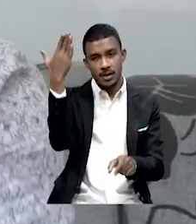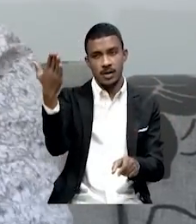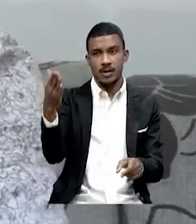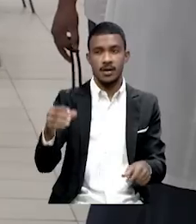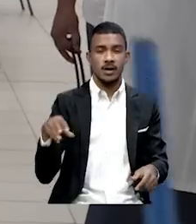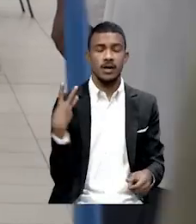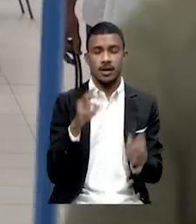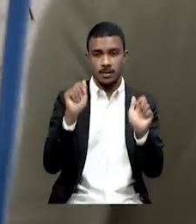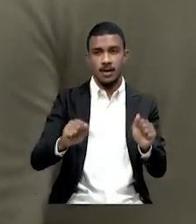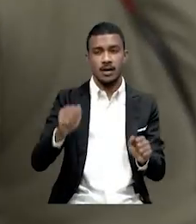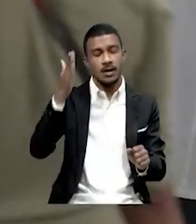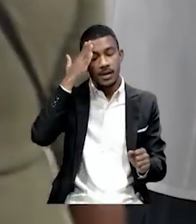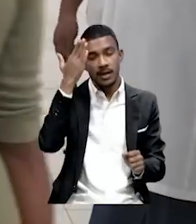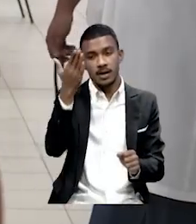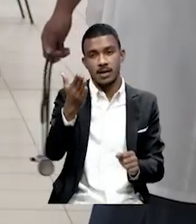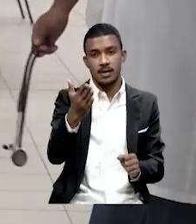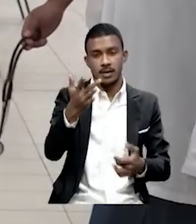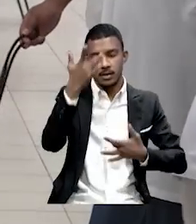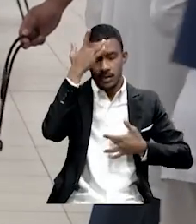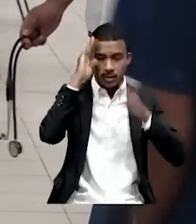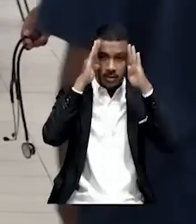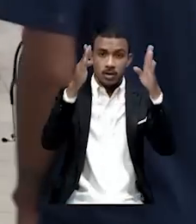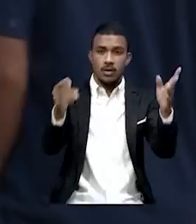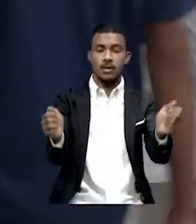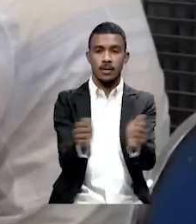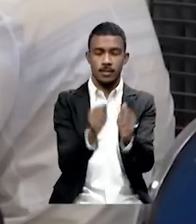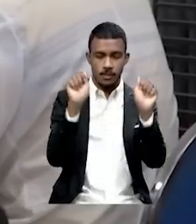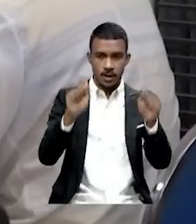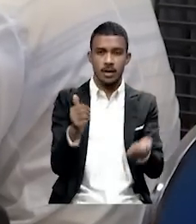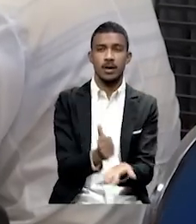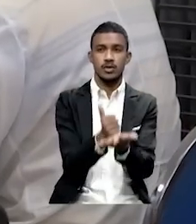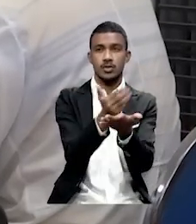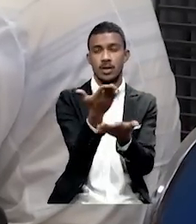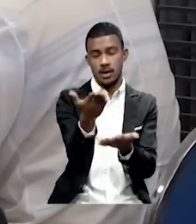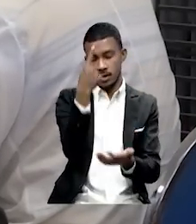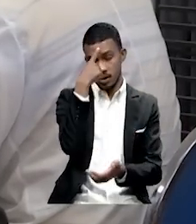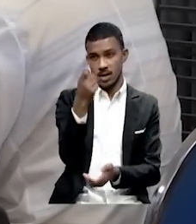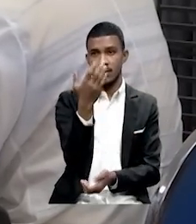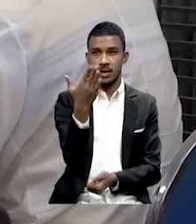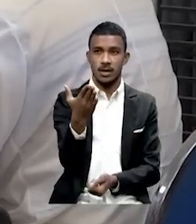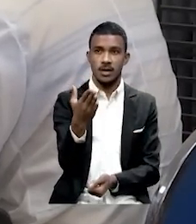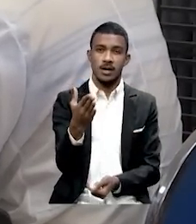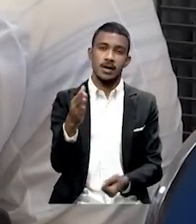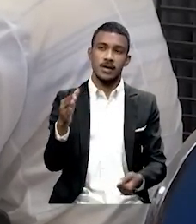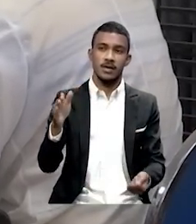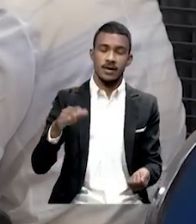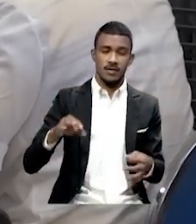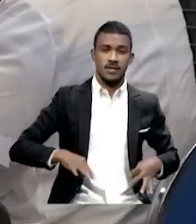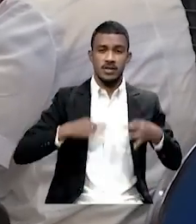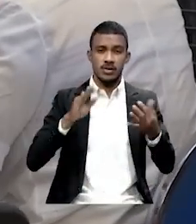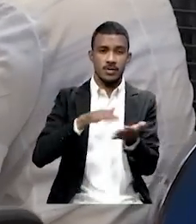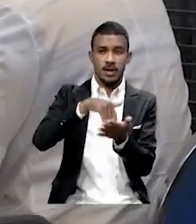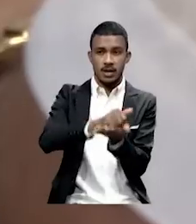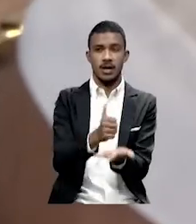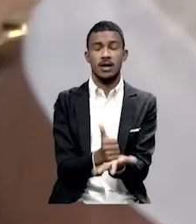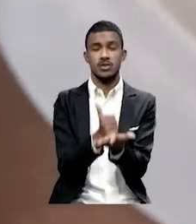ia tebele tetania cedo, ia rodinia tebele salvania, ia tama condição de mesma que lá dia, né? Tinha atendimento